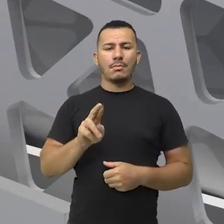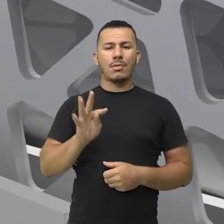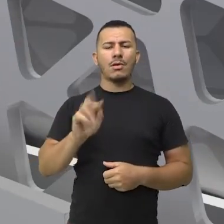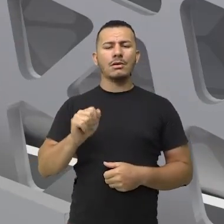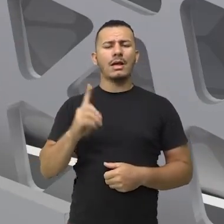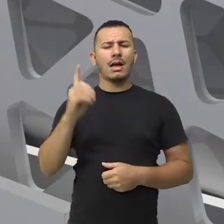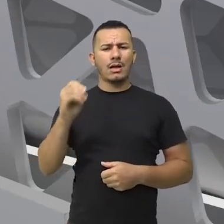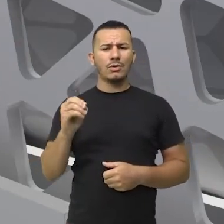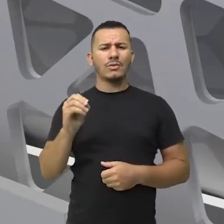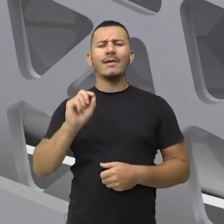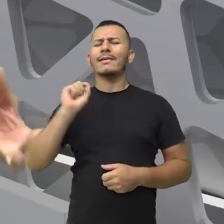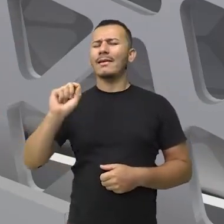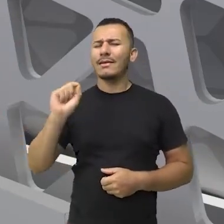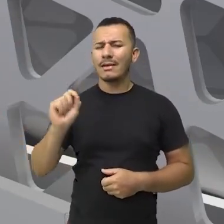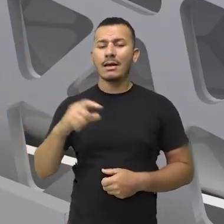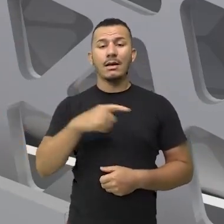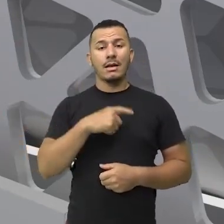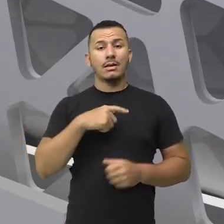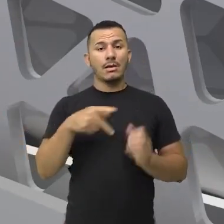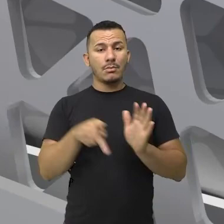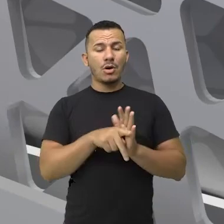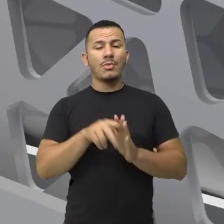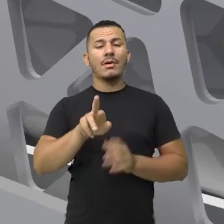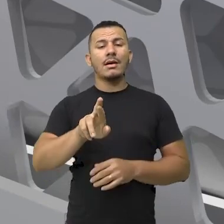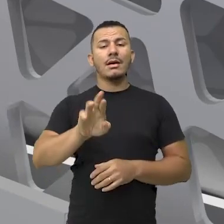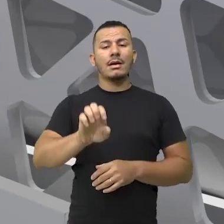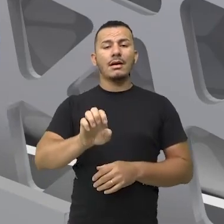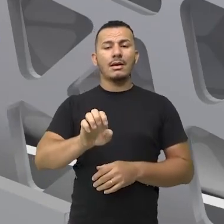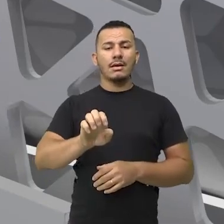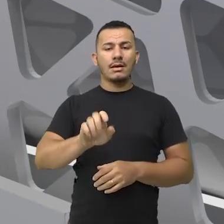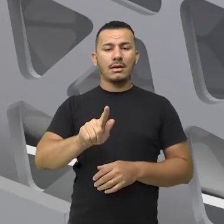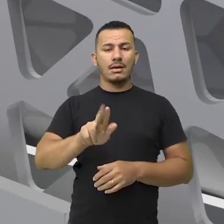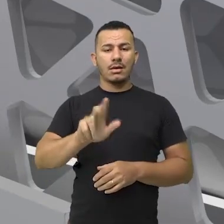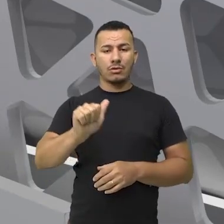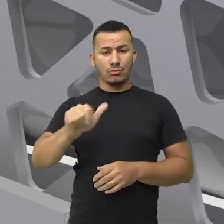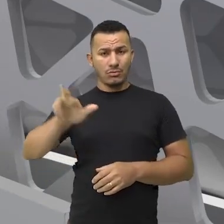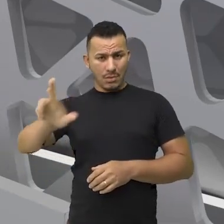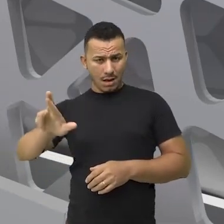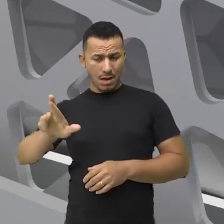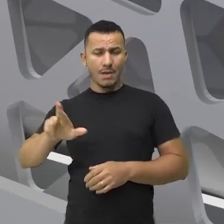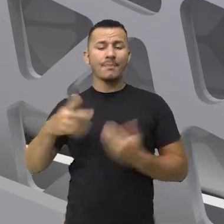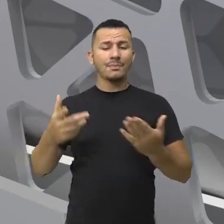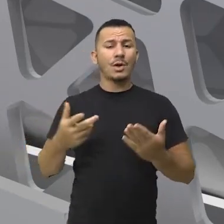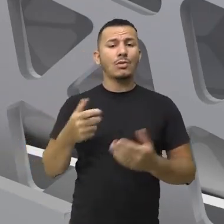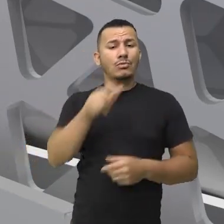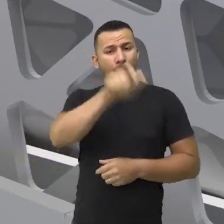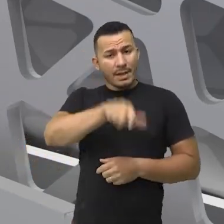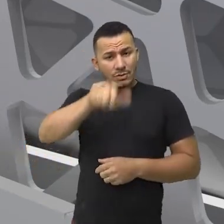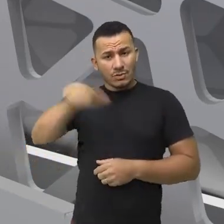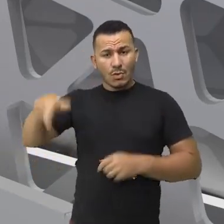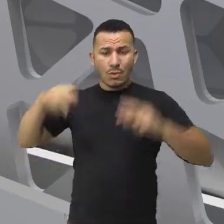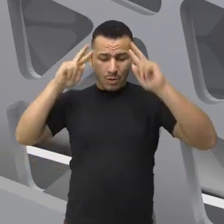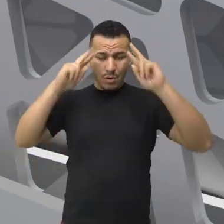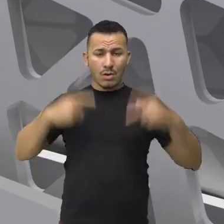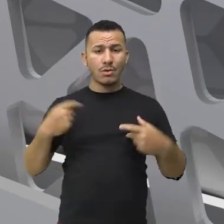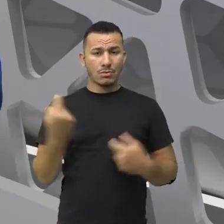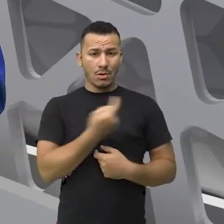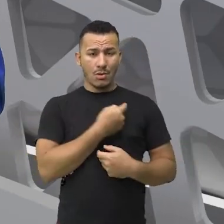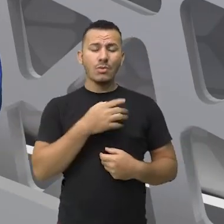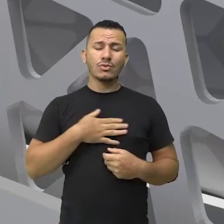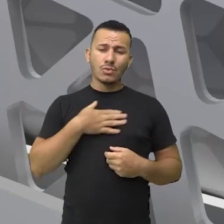polígonos comportados? São os polígonos regulares, né? Porque nós, enquanto pessoas humanas, nós gostamos de